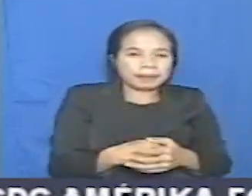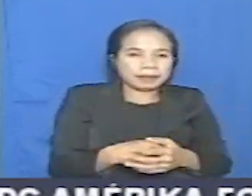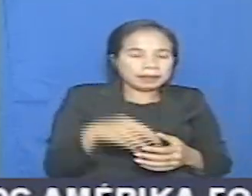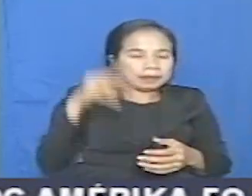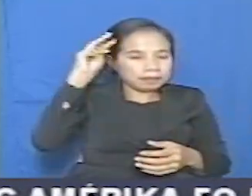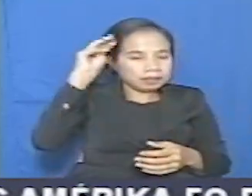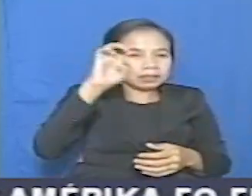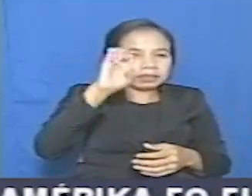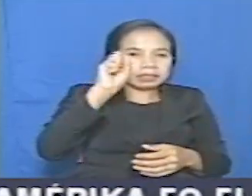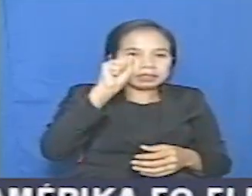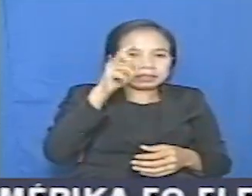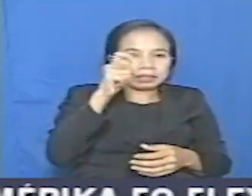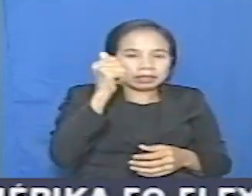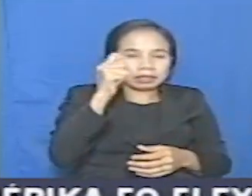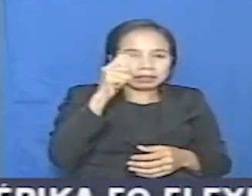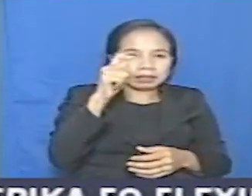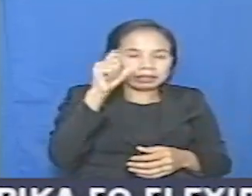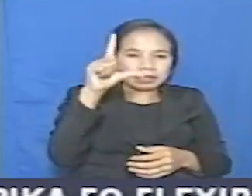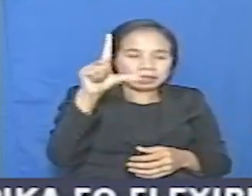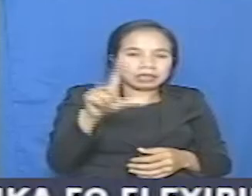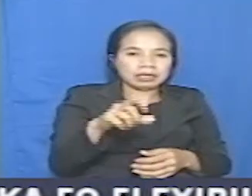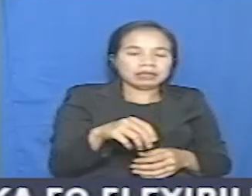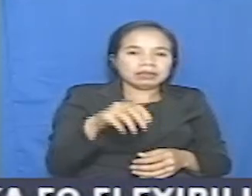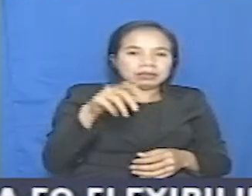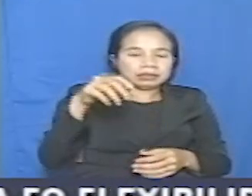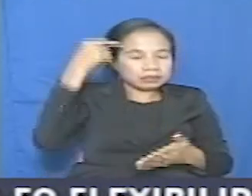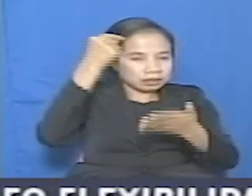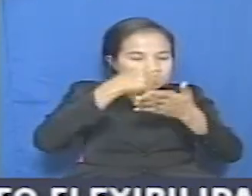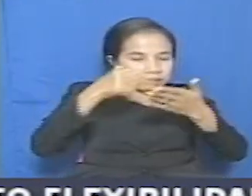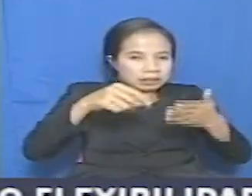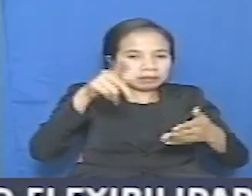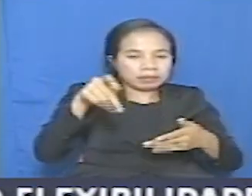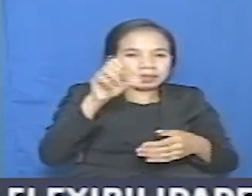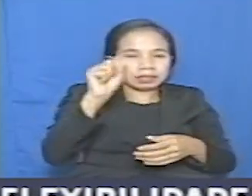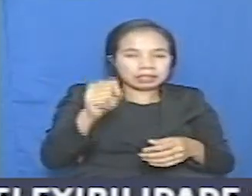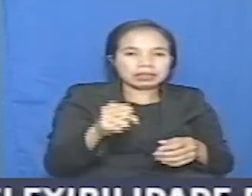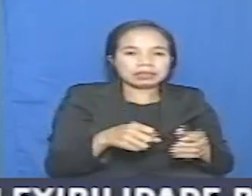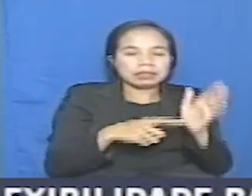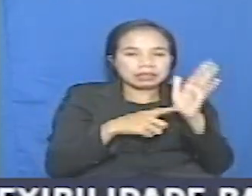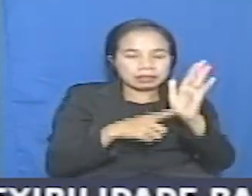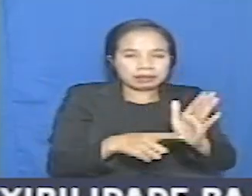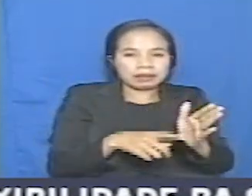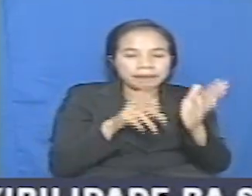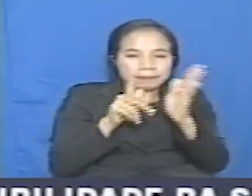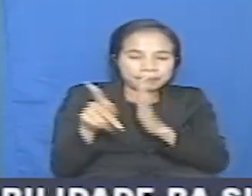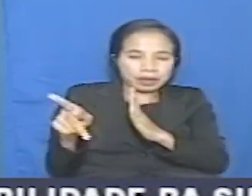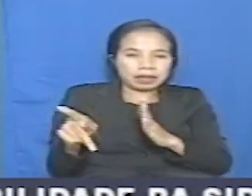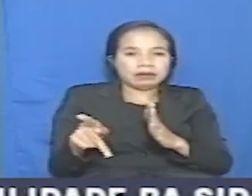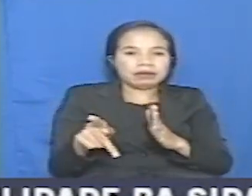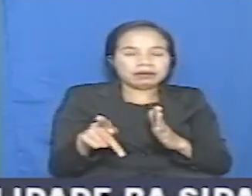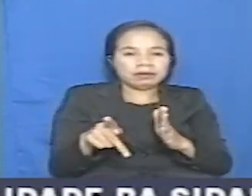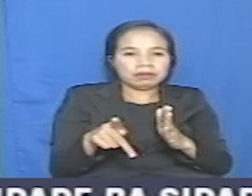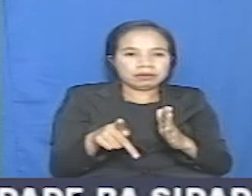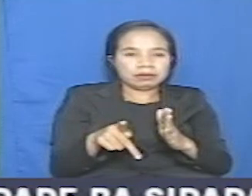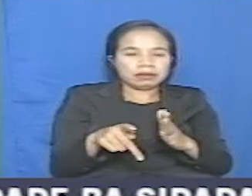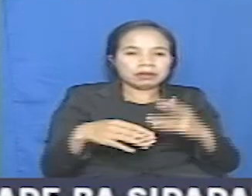Administração Estatal, no secretário-estado de Proteção Civil, se apresenta plano, medida e intervenção humanitária. No medida